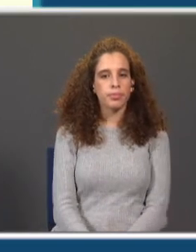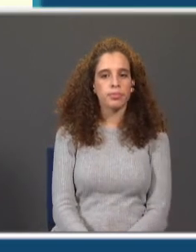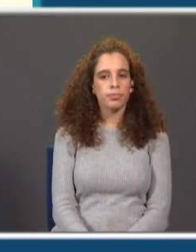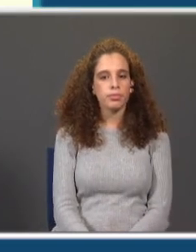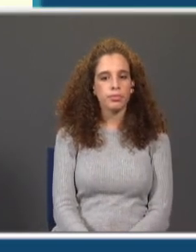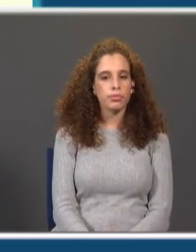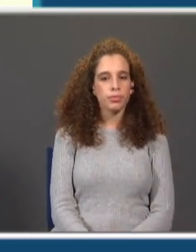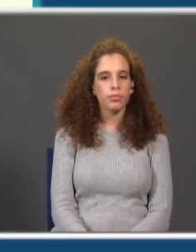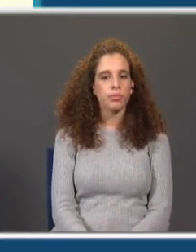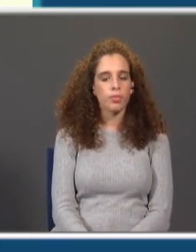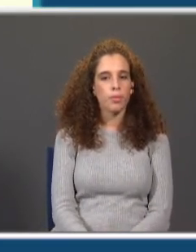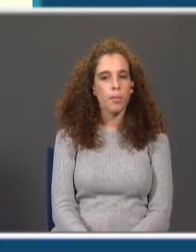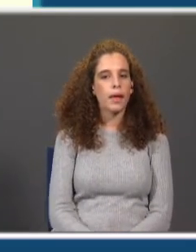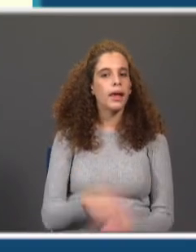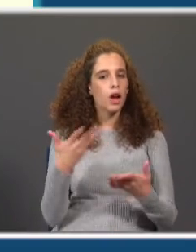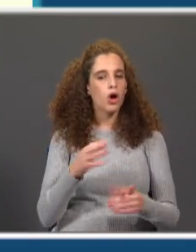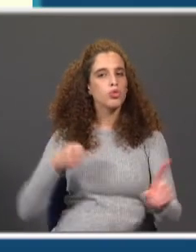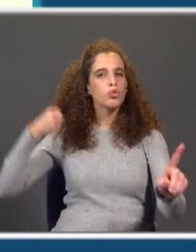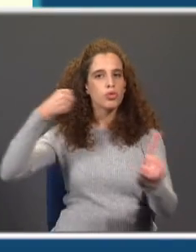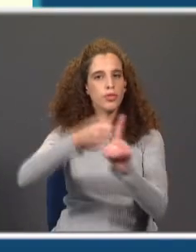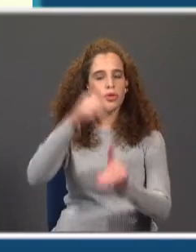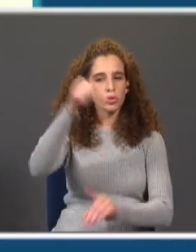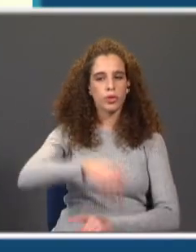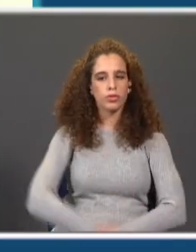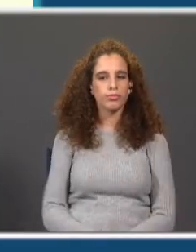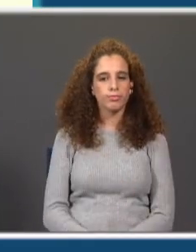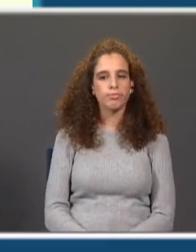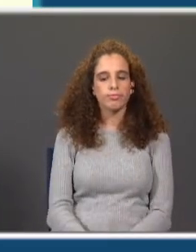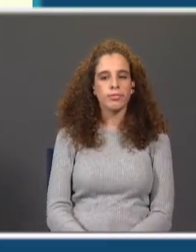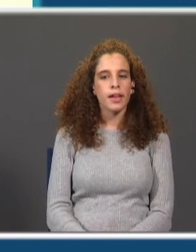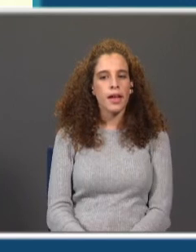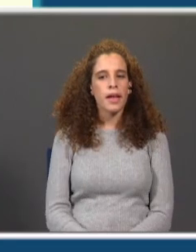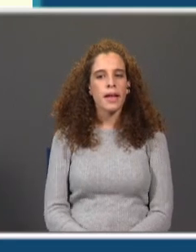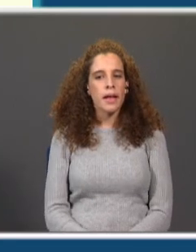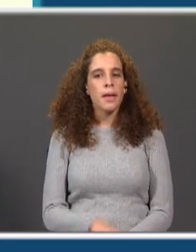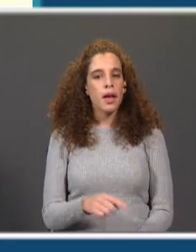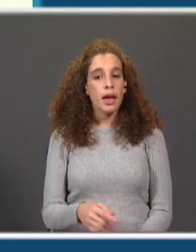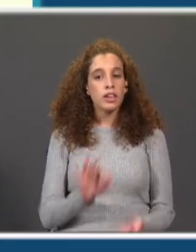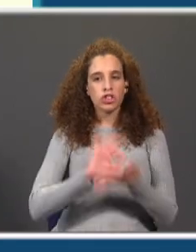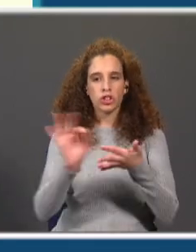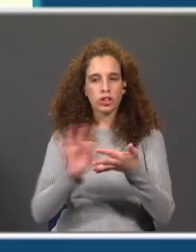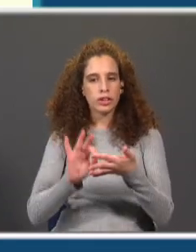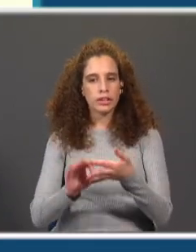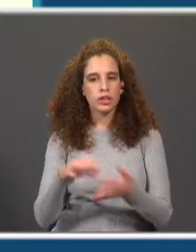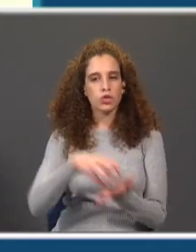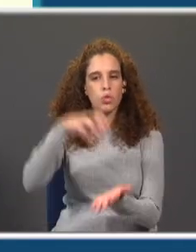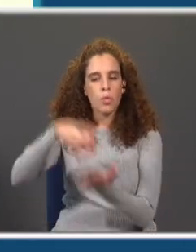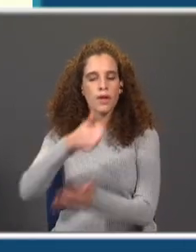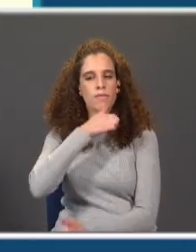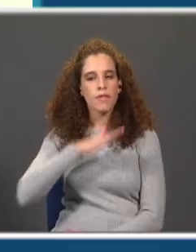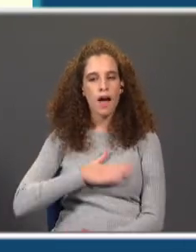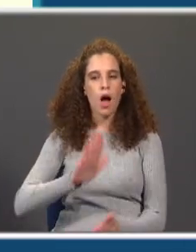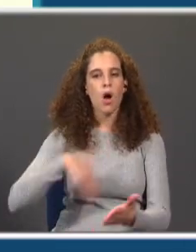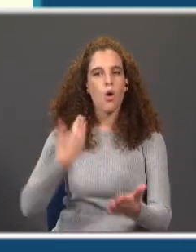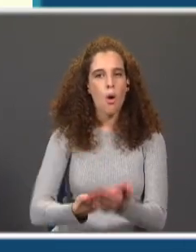E vamos lançar-te o desafio de hoje. Em que medida as características do bairro de Benfica naquele tempo contribuíram